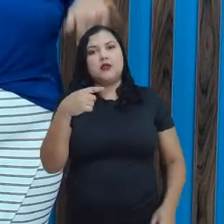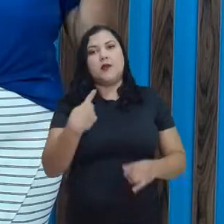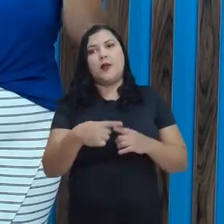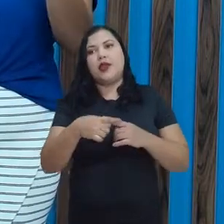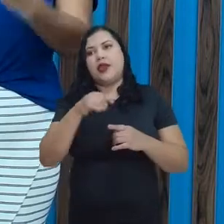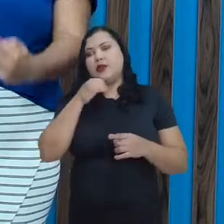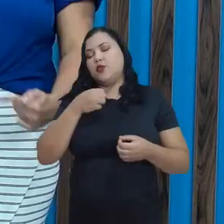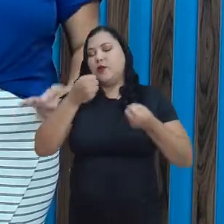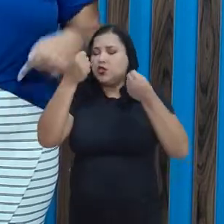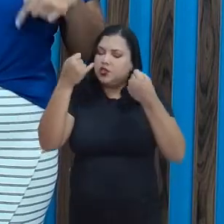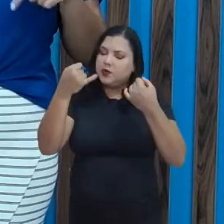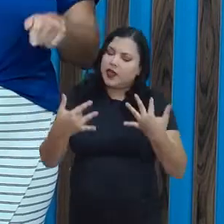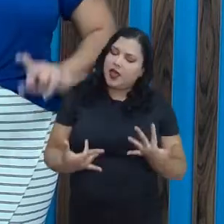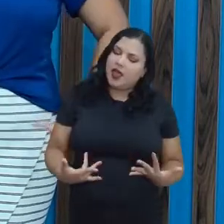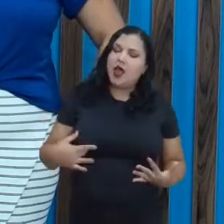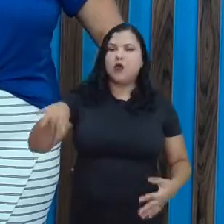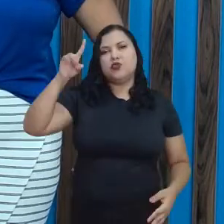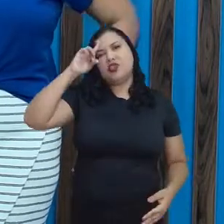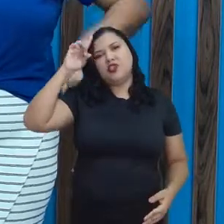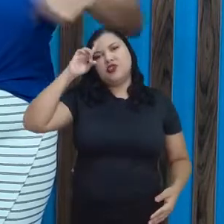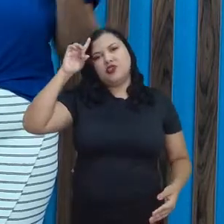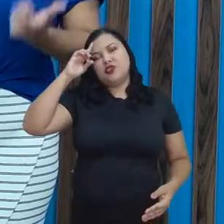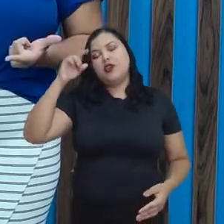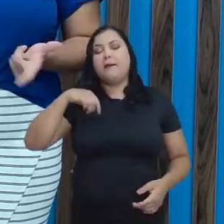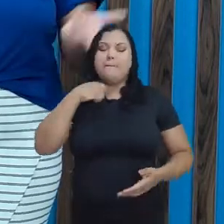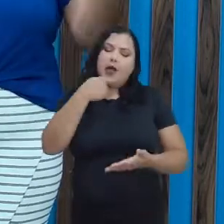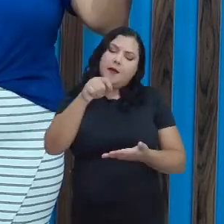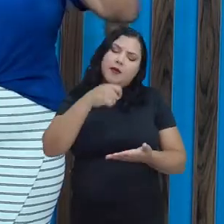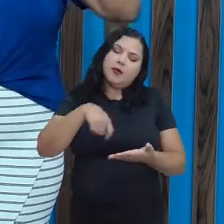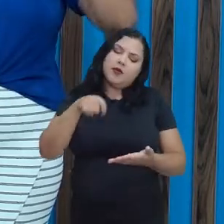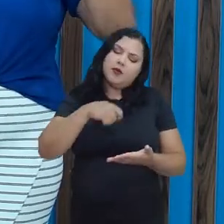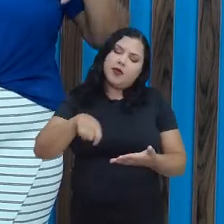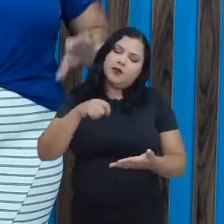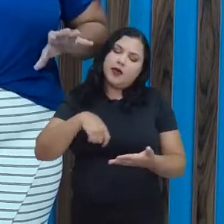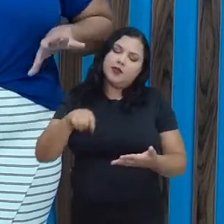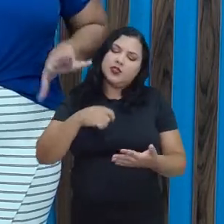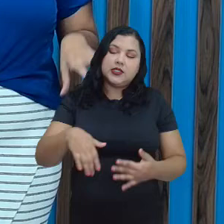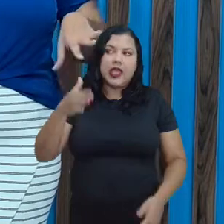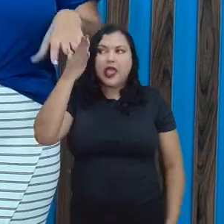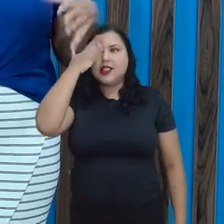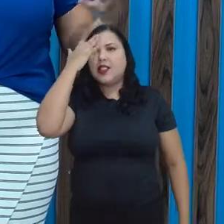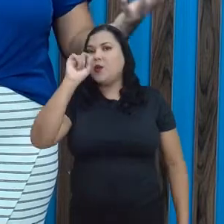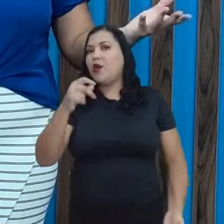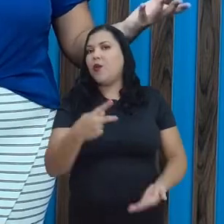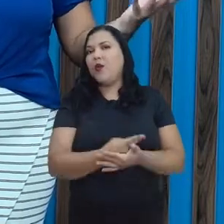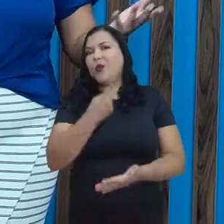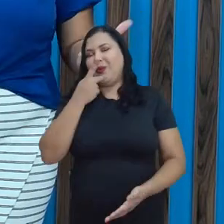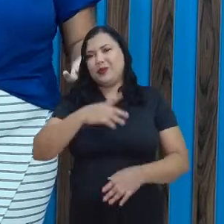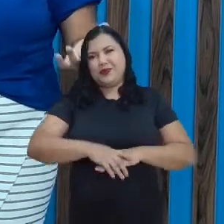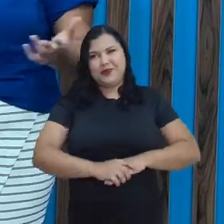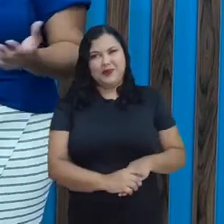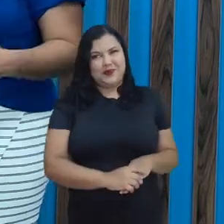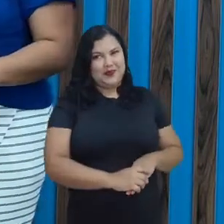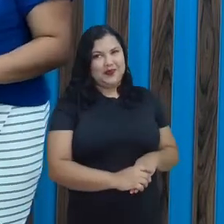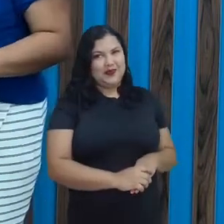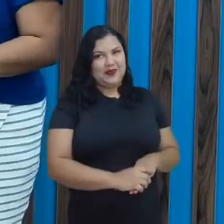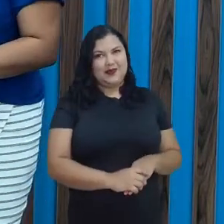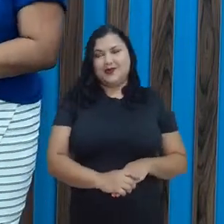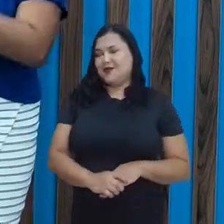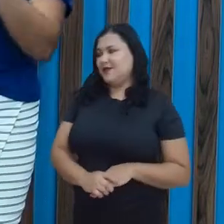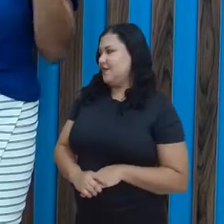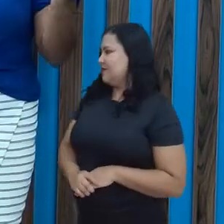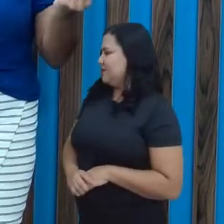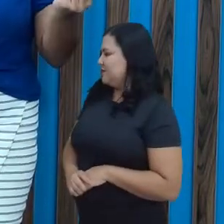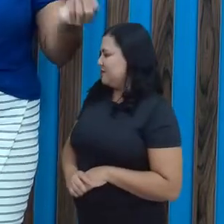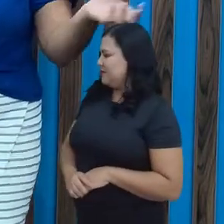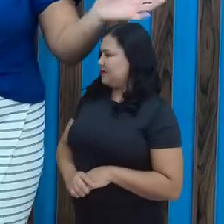pode narrar o nosso dia e através da narração a gente pode ter uma compreensão mais ampla do que passou, tá? E aí, o que